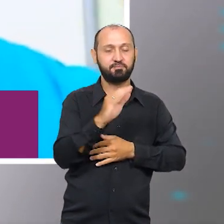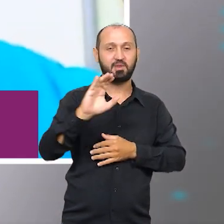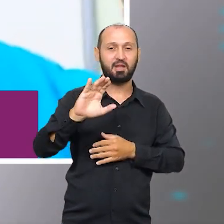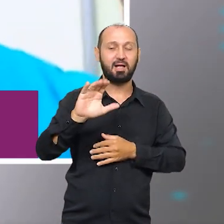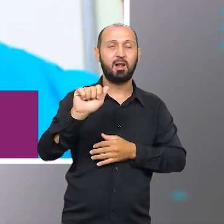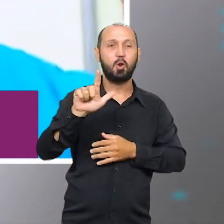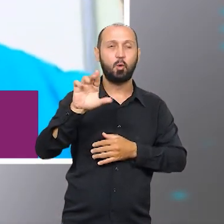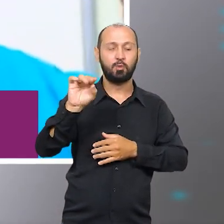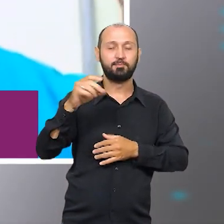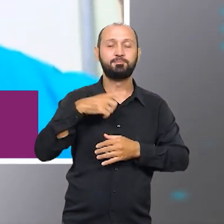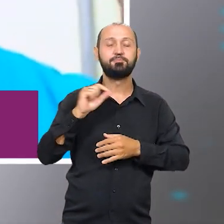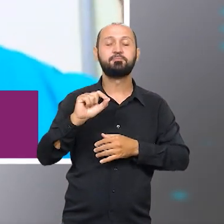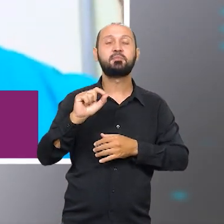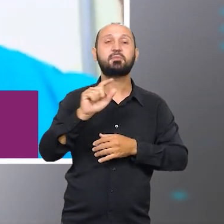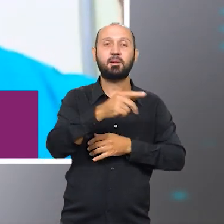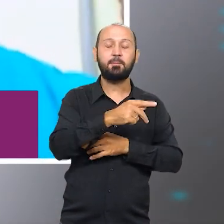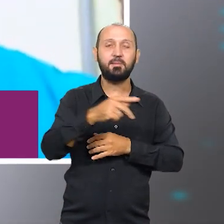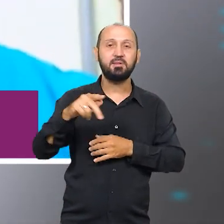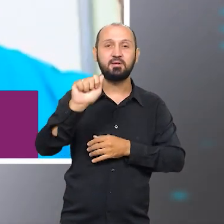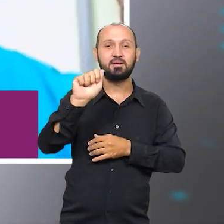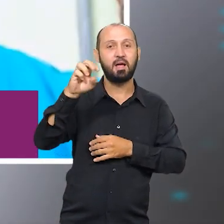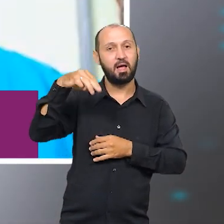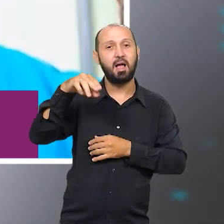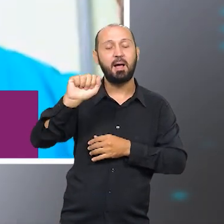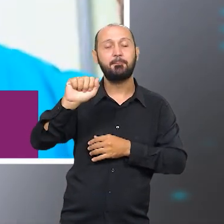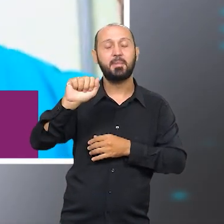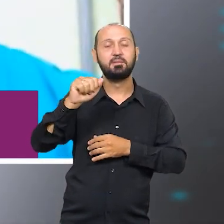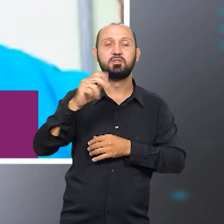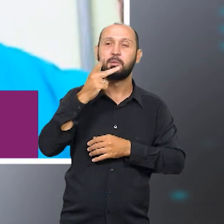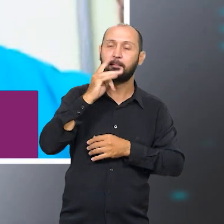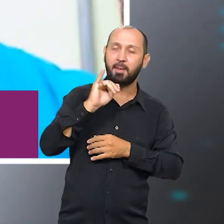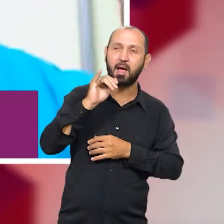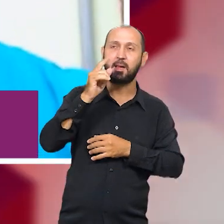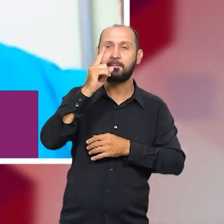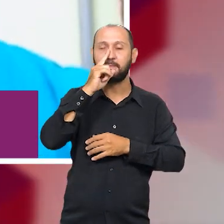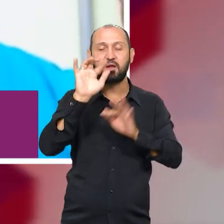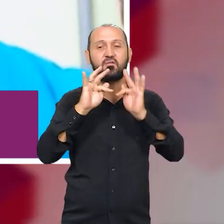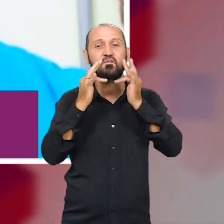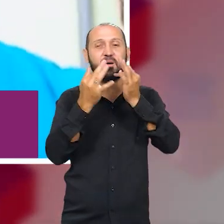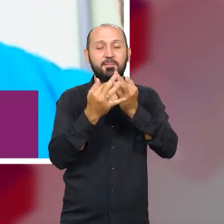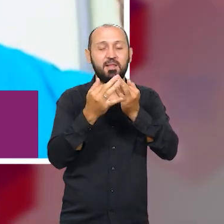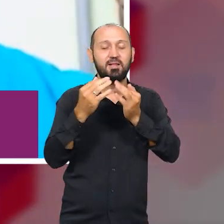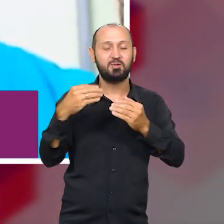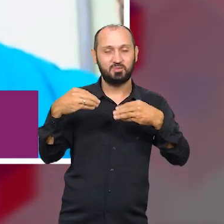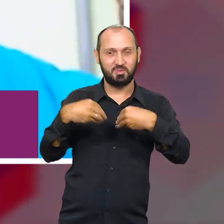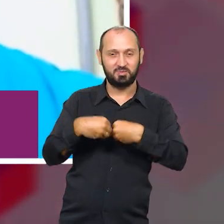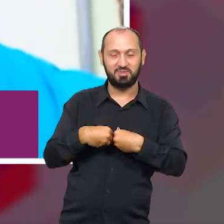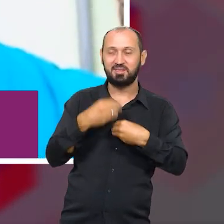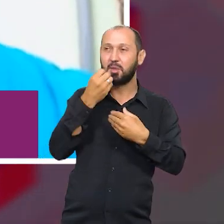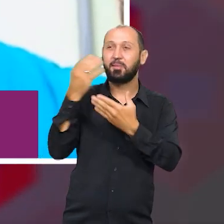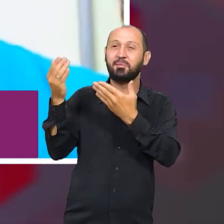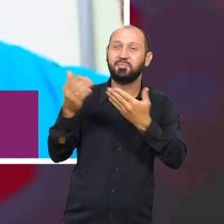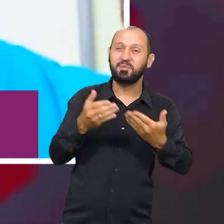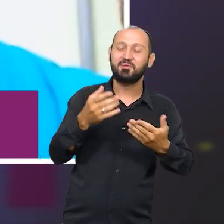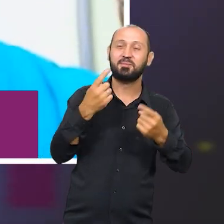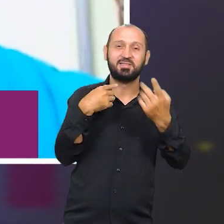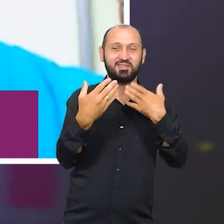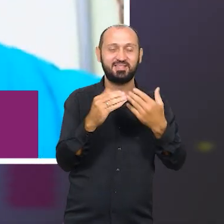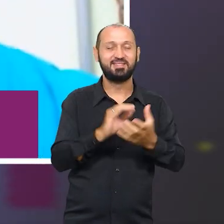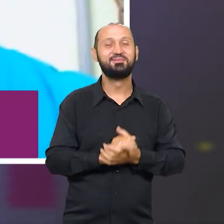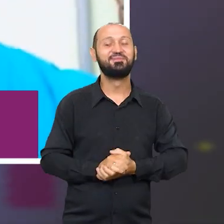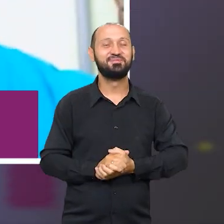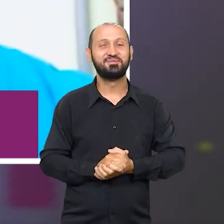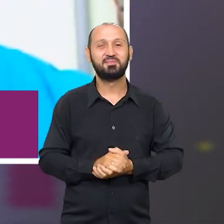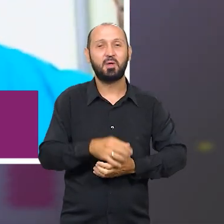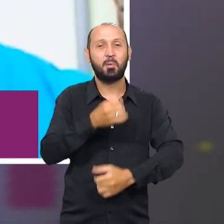Calone Gomes, vice-presidente da AMA, Associação de Pais e Amigos do Autista, para bater um papo a respeito disso com a gente. Seja